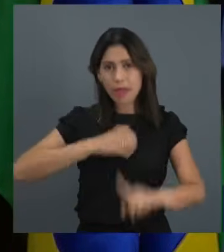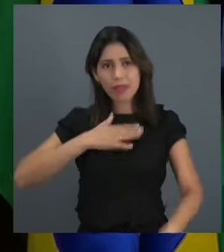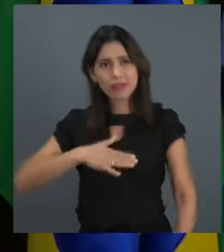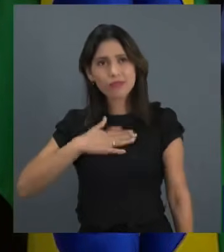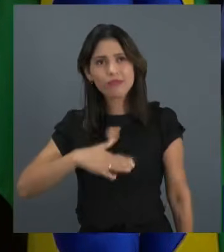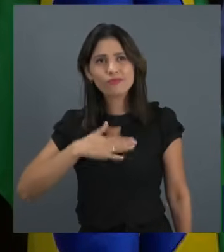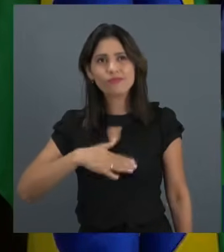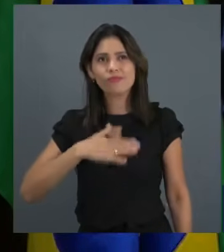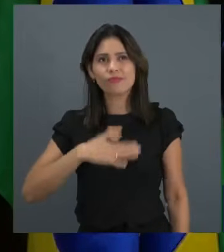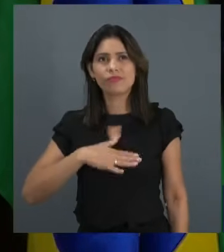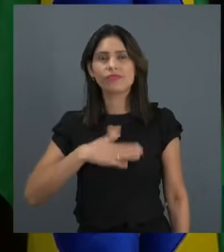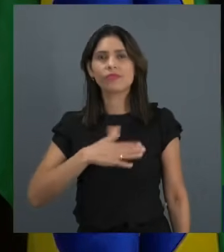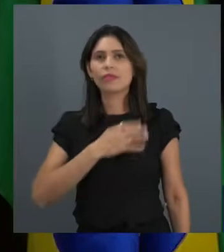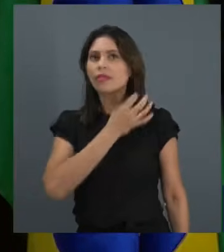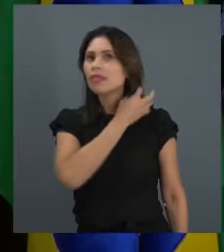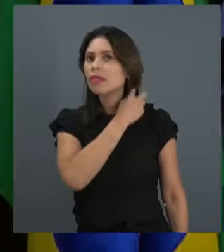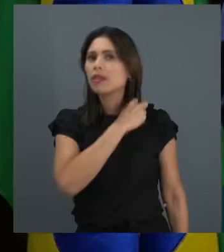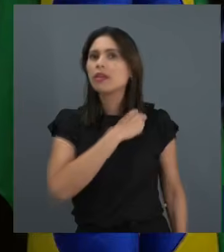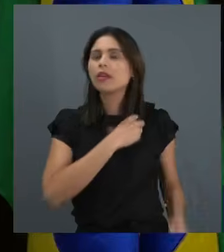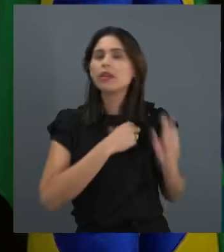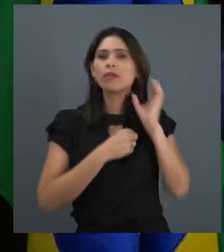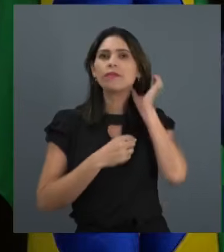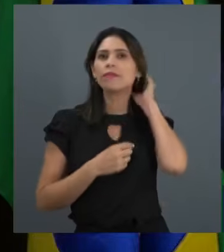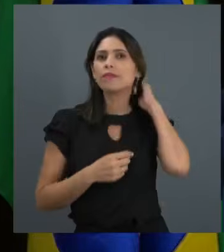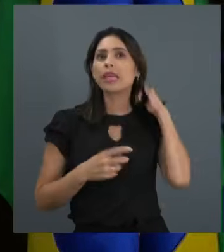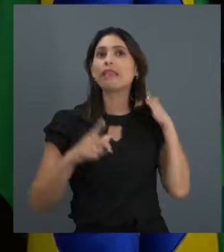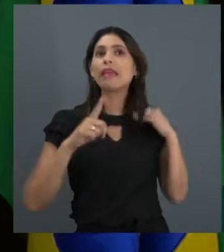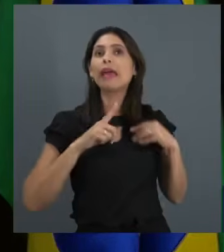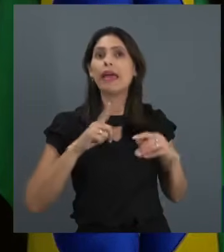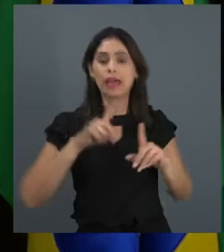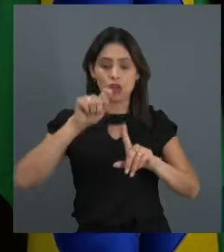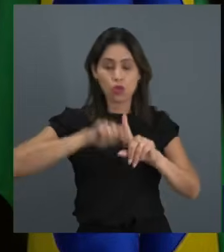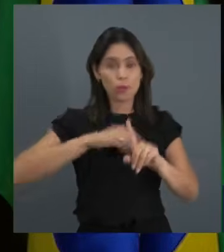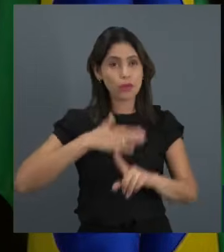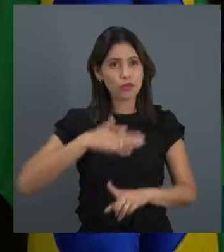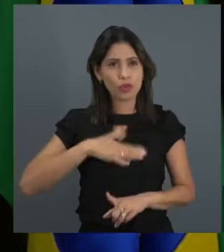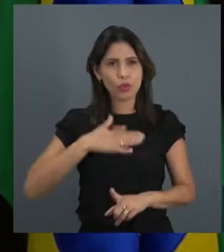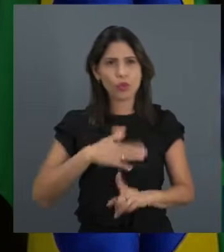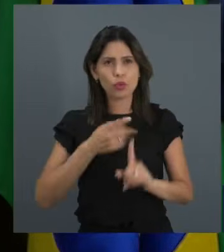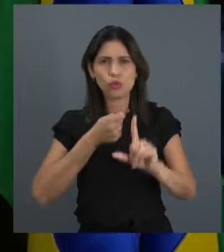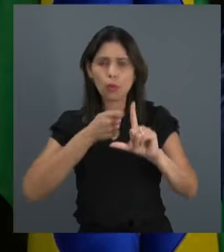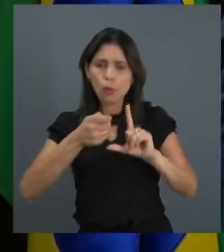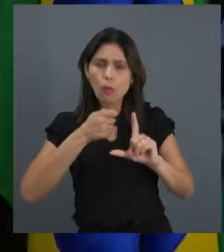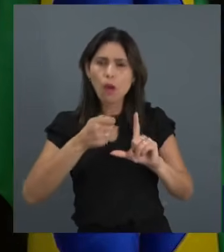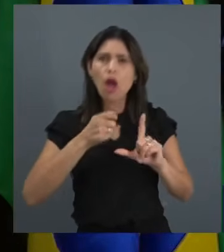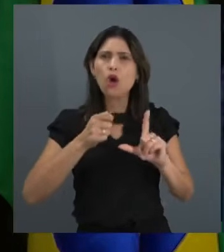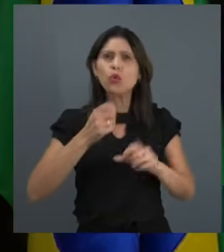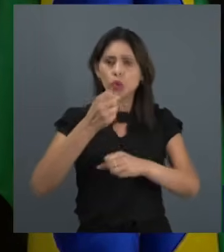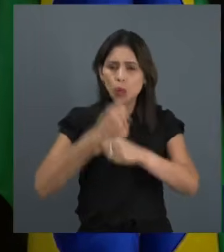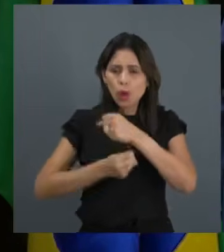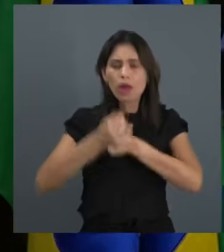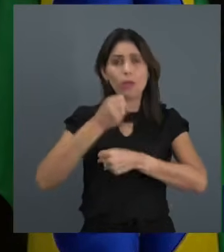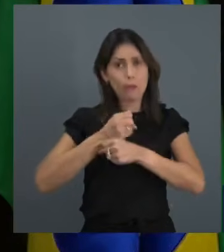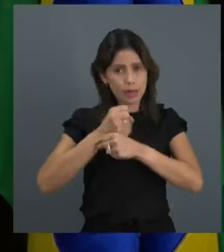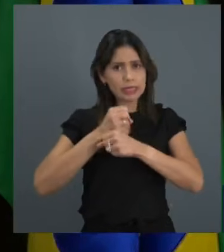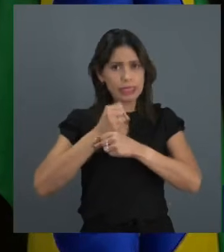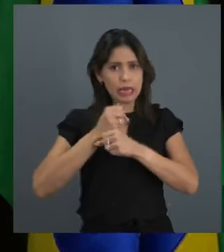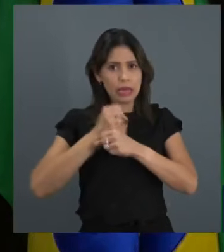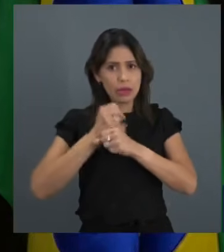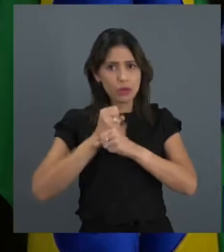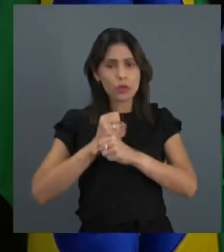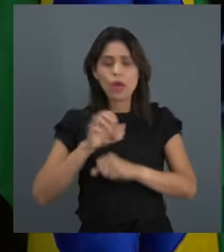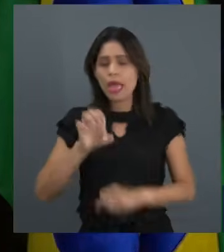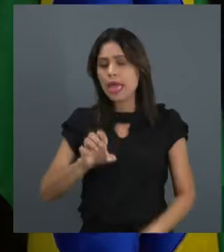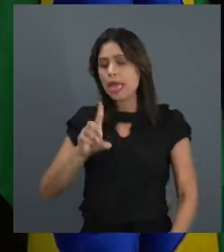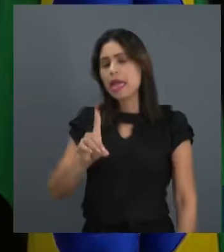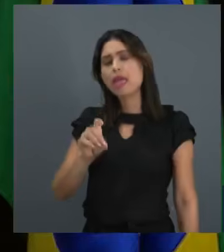e agora, essa reportagem de agosto da Folha de São Paulo, do ano passado, um ano, Eduardo